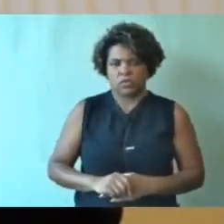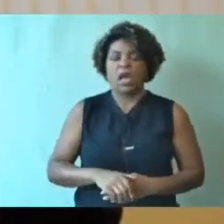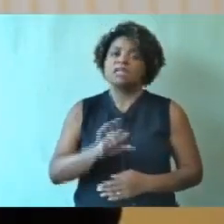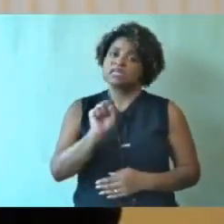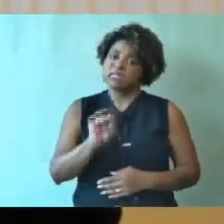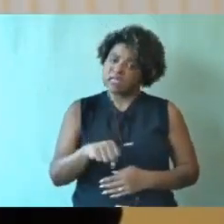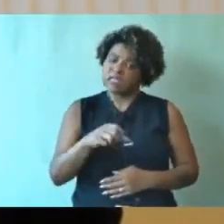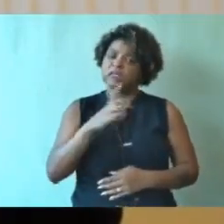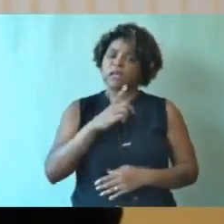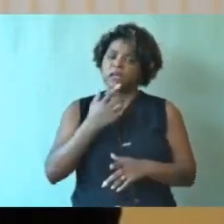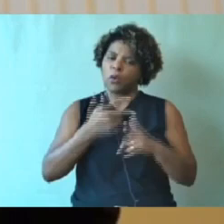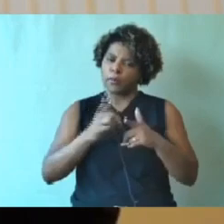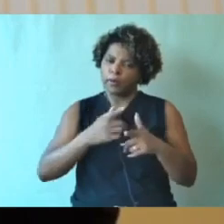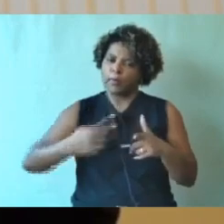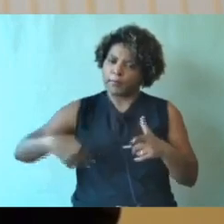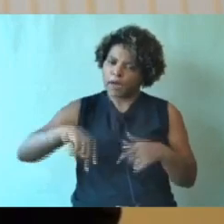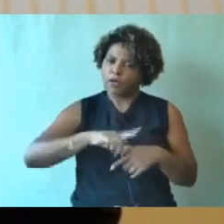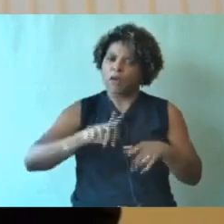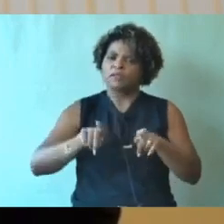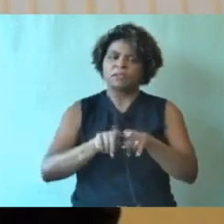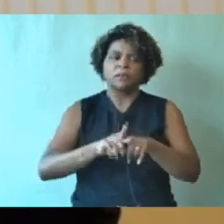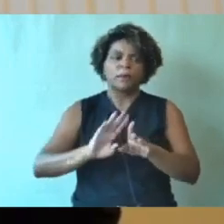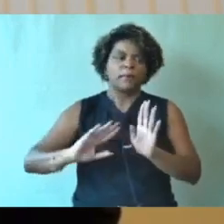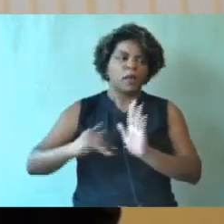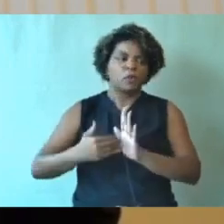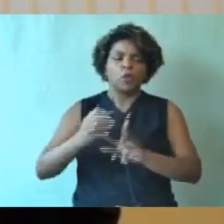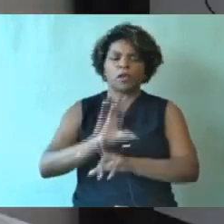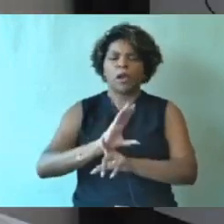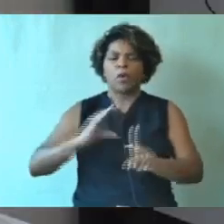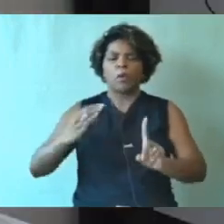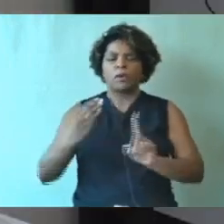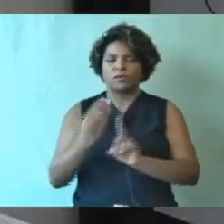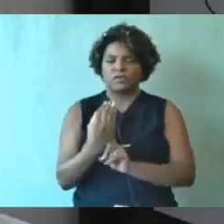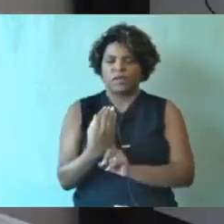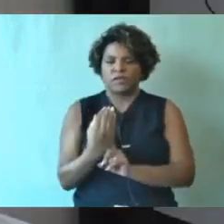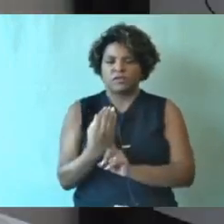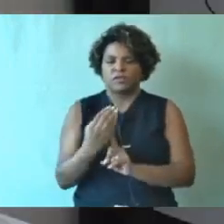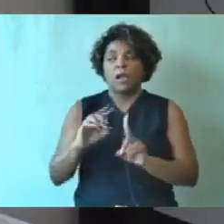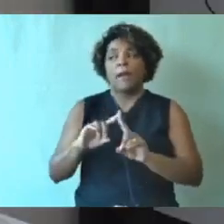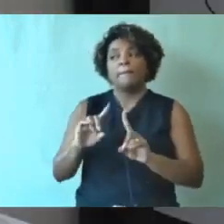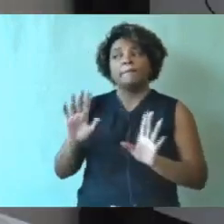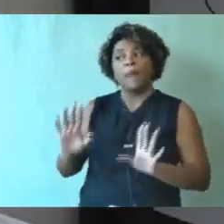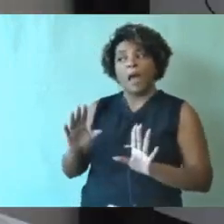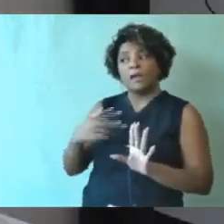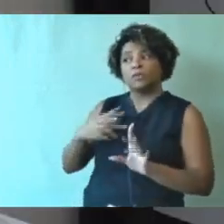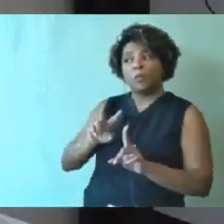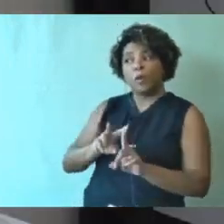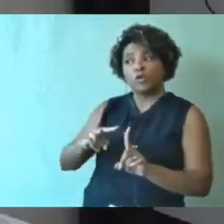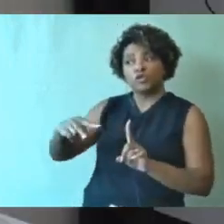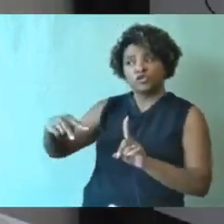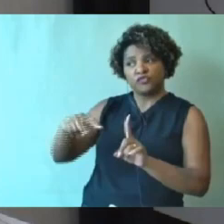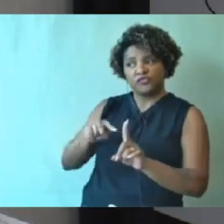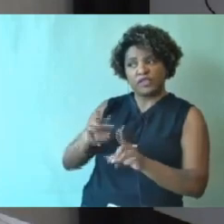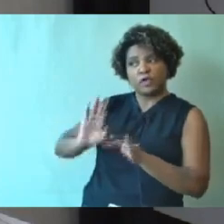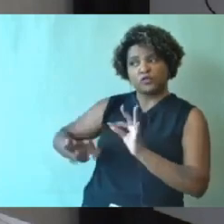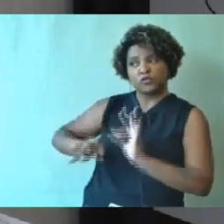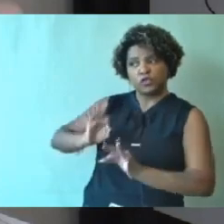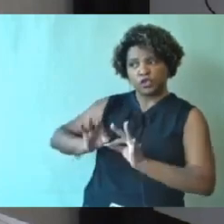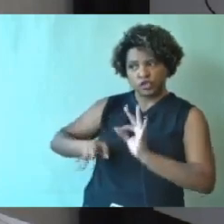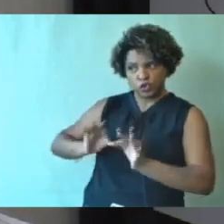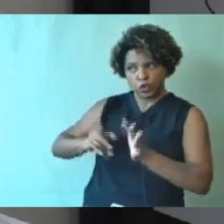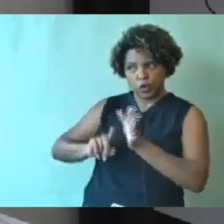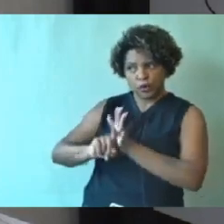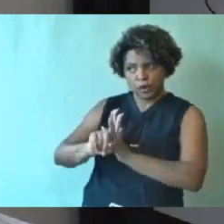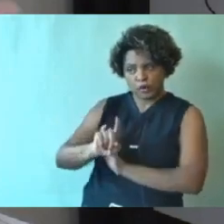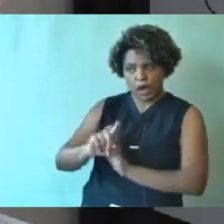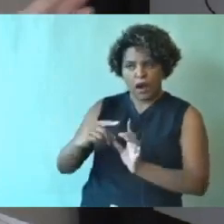para a comunidade, né? Não, mas vamos entender justamente do prisma jurídico. Eu estou entendendo que... porque ela pode sair na